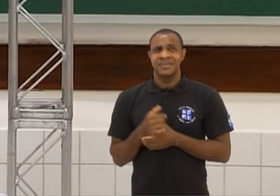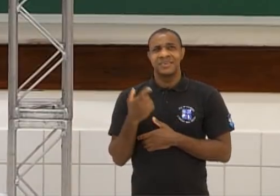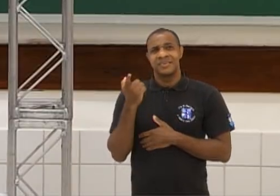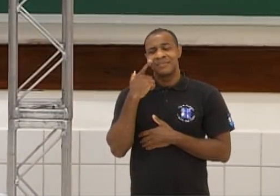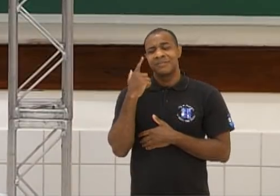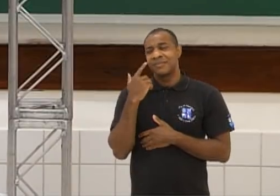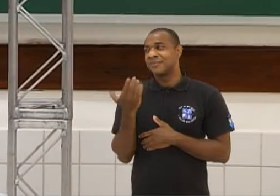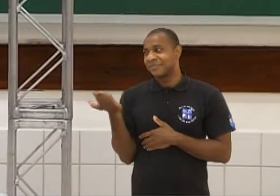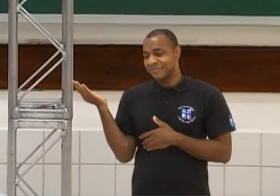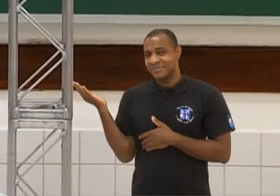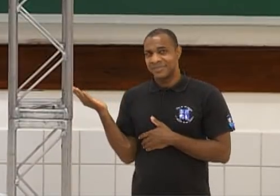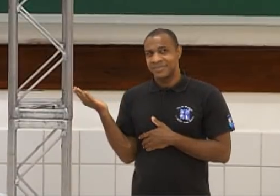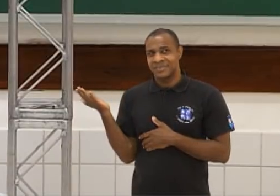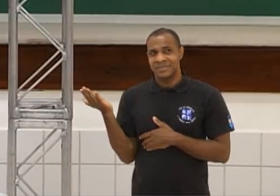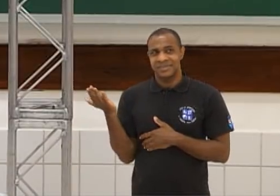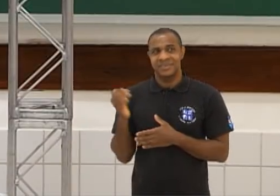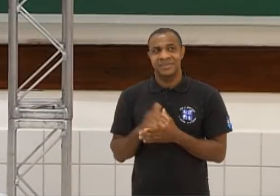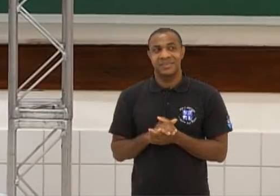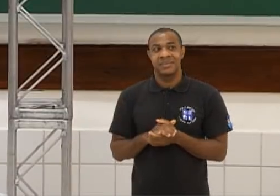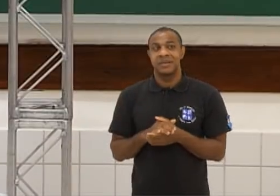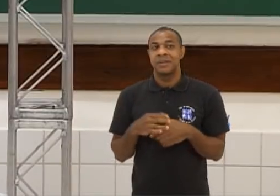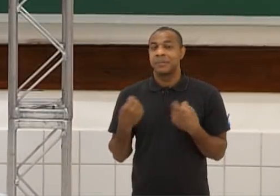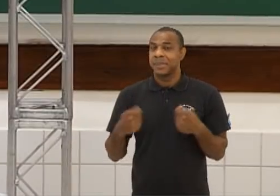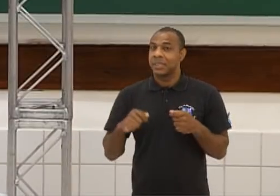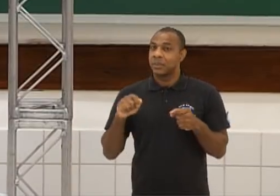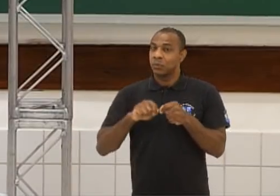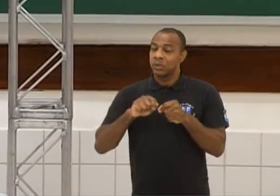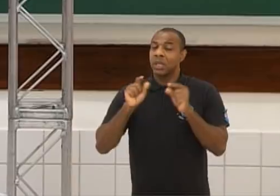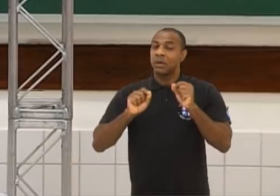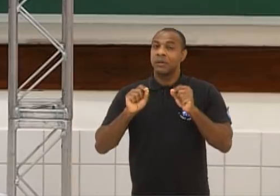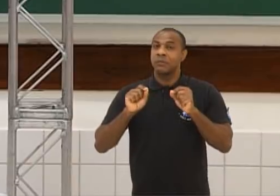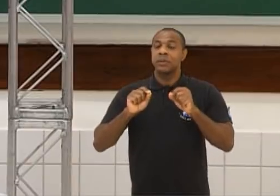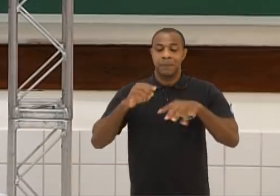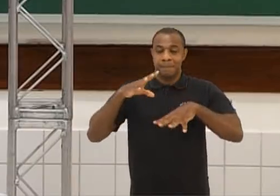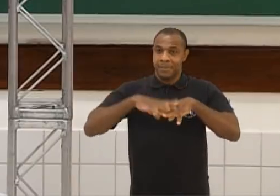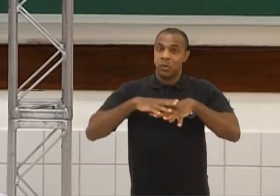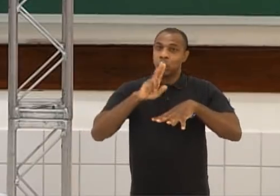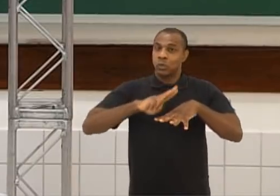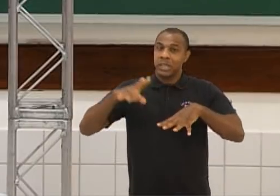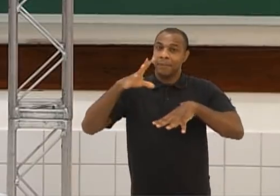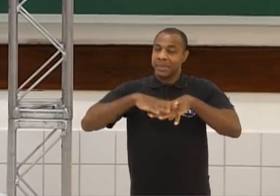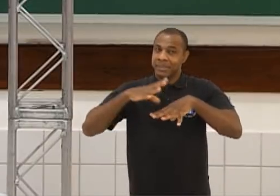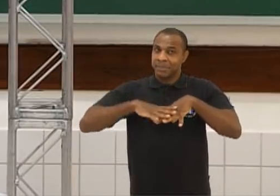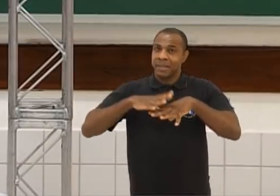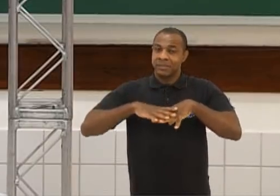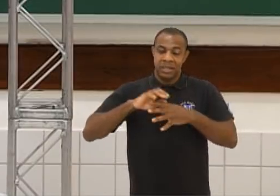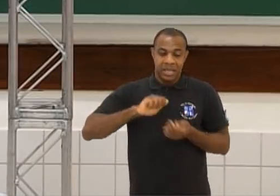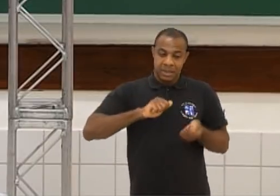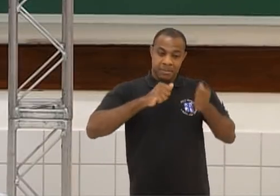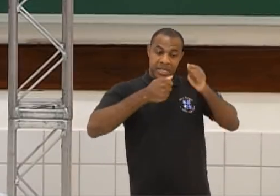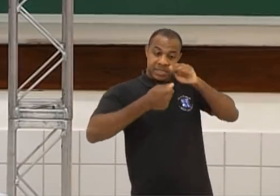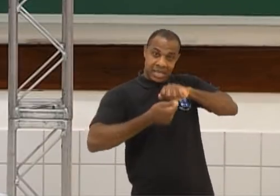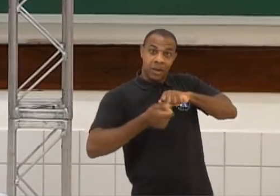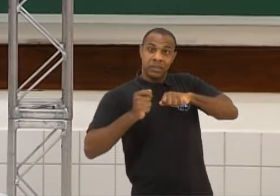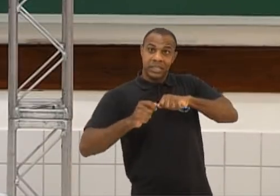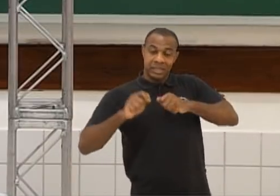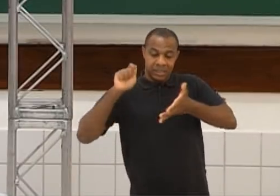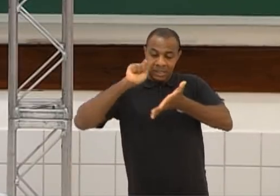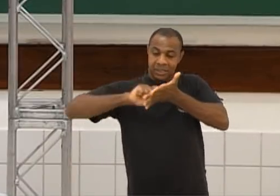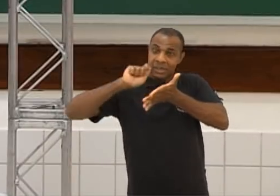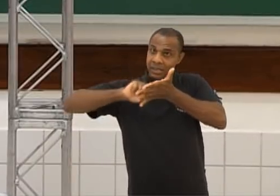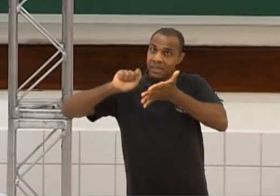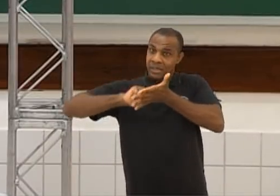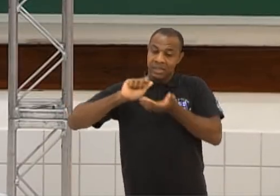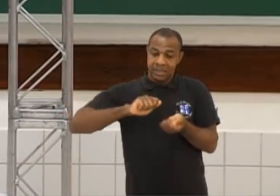que nós conseguimos adivinhar fazendo o quê? Usando matemática. Usando a linguagem da matemática, escrevendo a equação